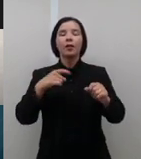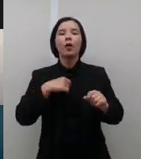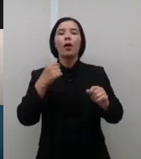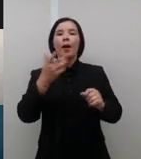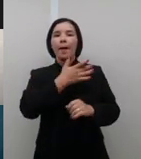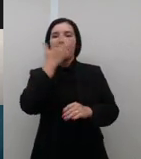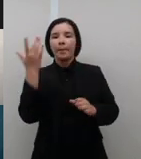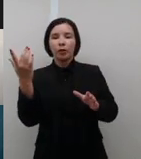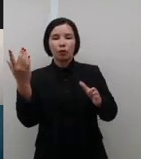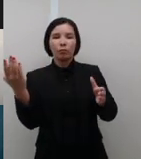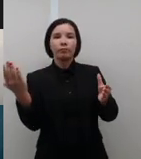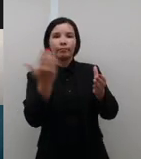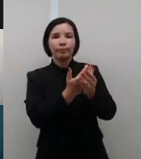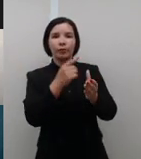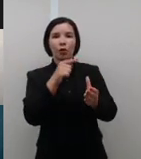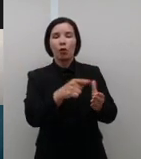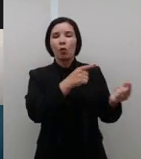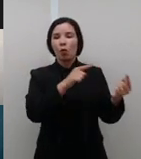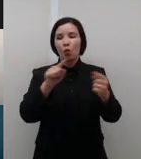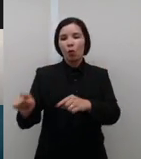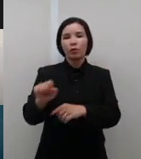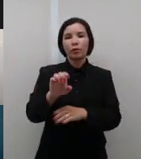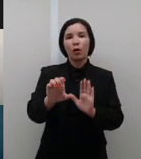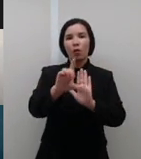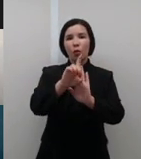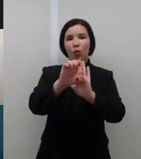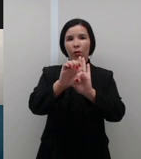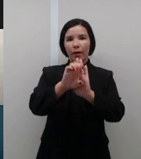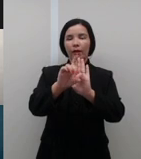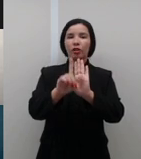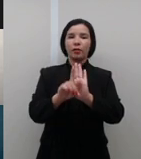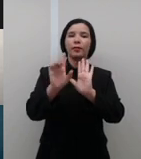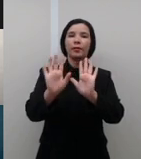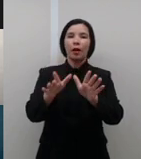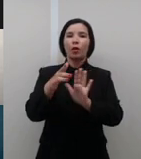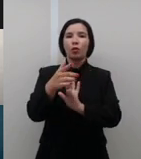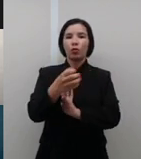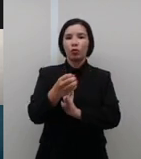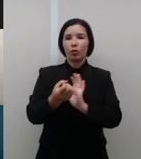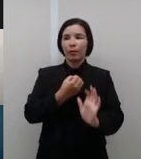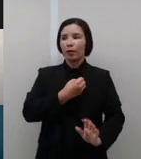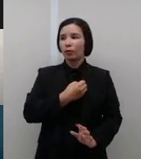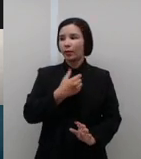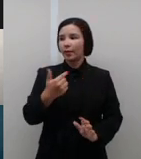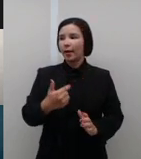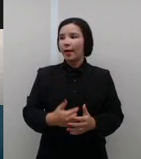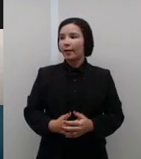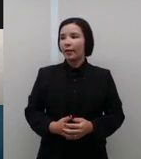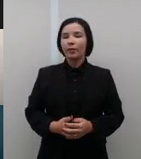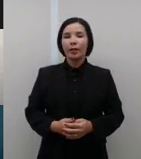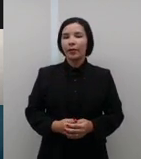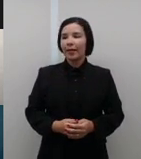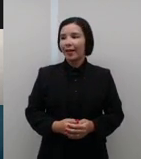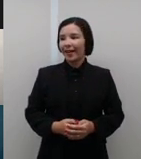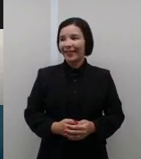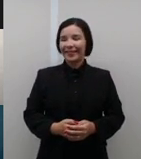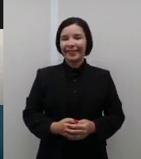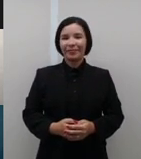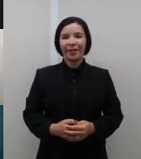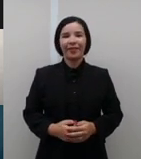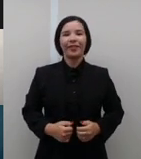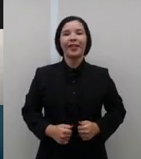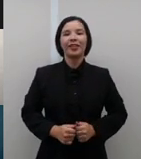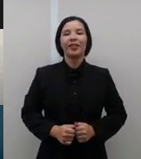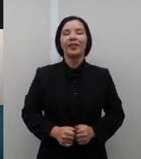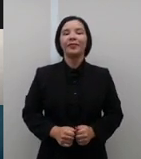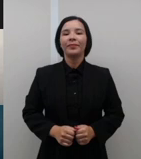origem contra o edital número 2, lançado pelo presidente do Tribunal de Justiça do Estado da Paraíba em 2 de dezembro de